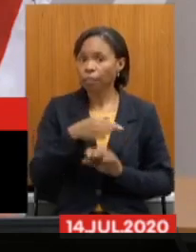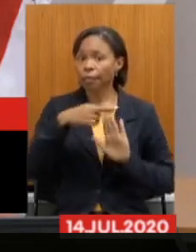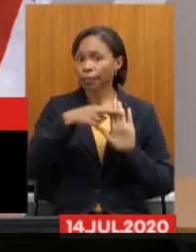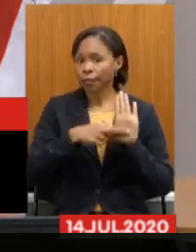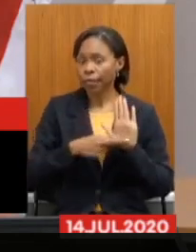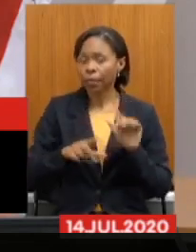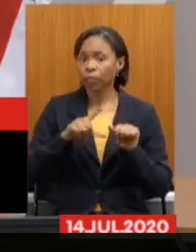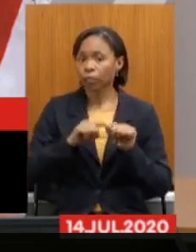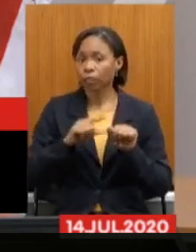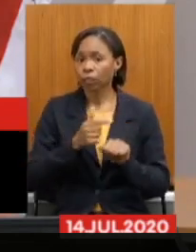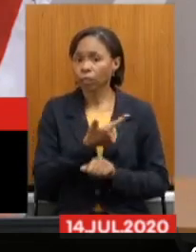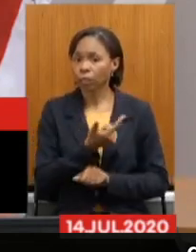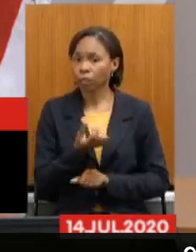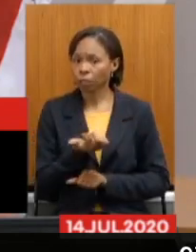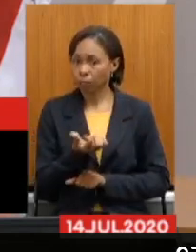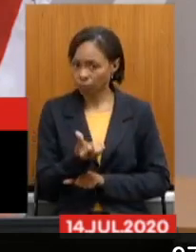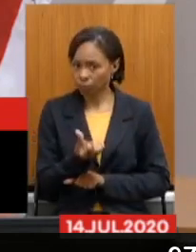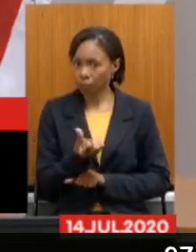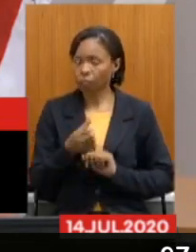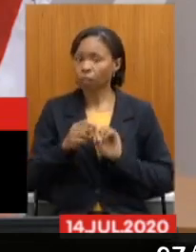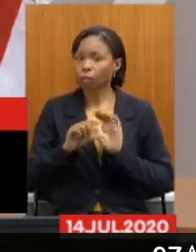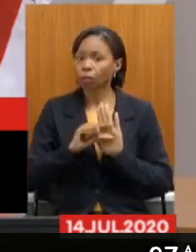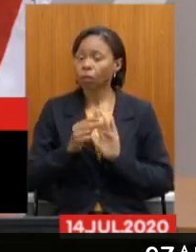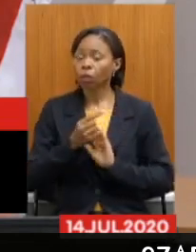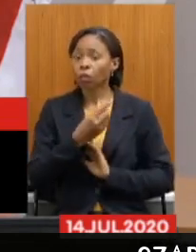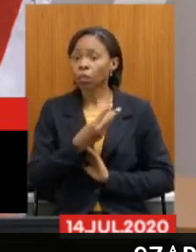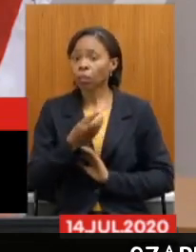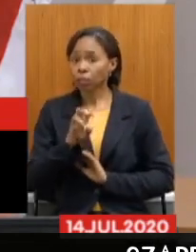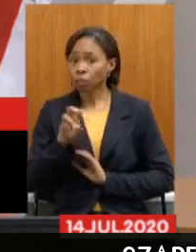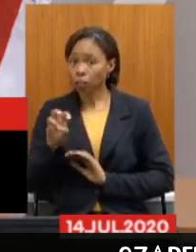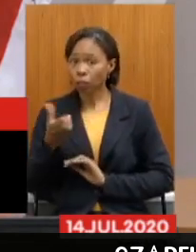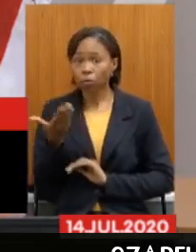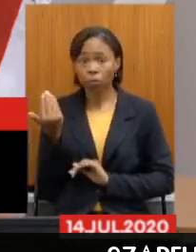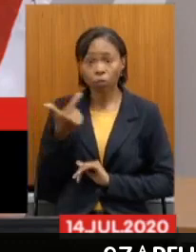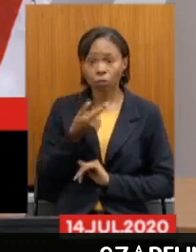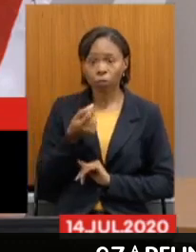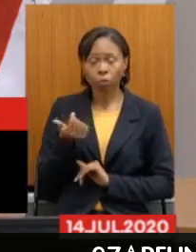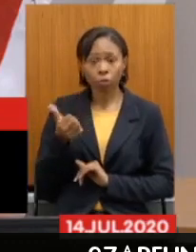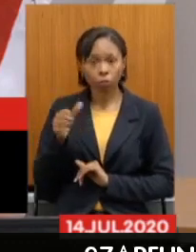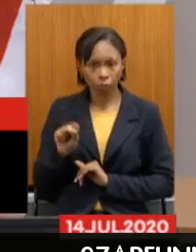no artigo 216 do provimento 355/2018. O provimento